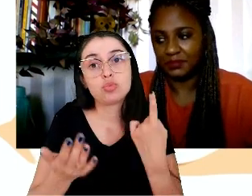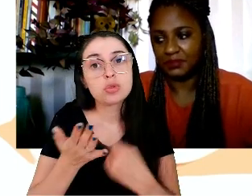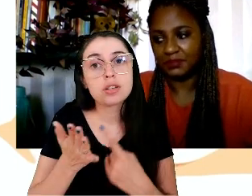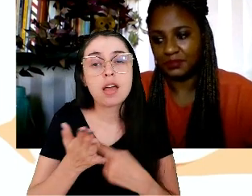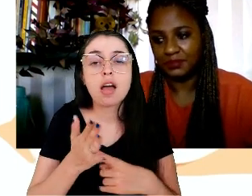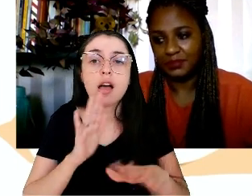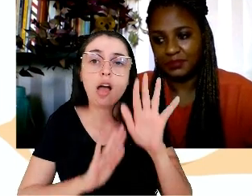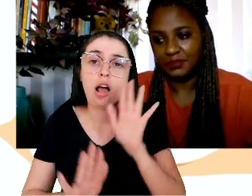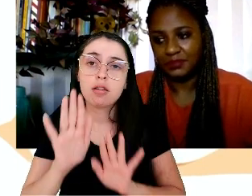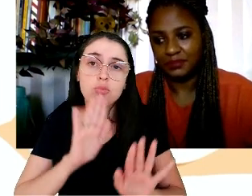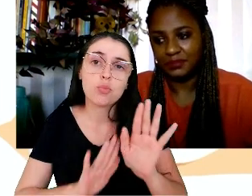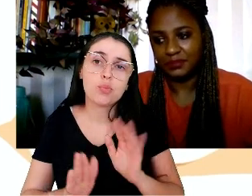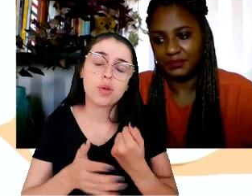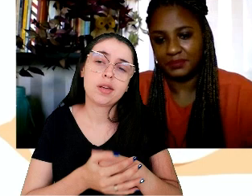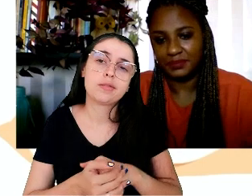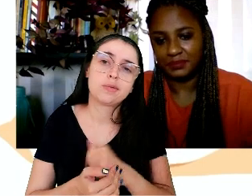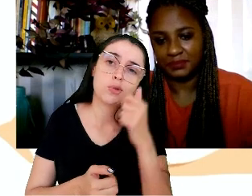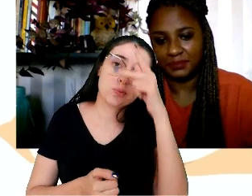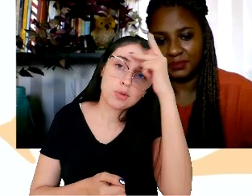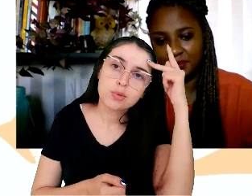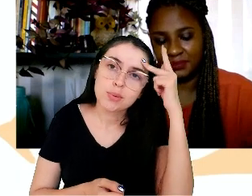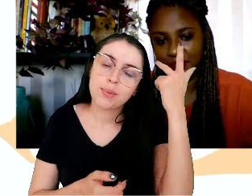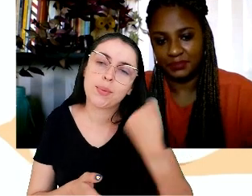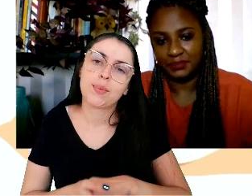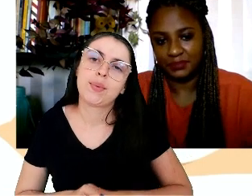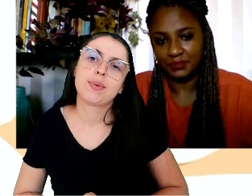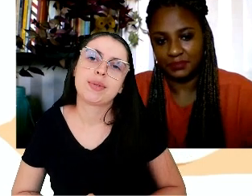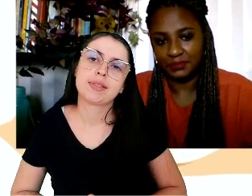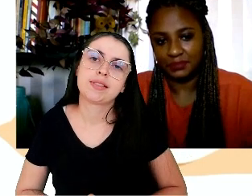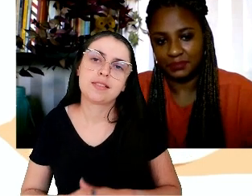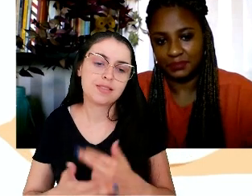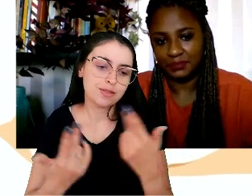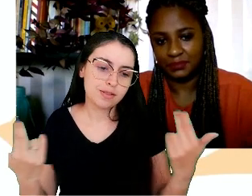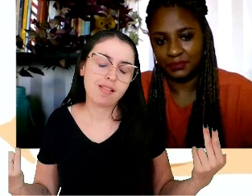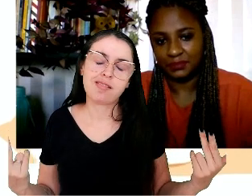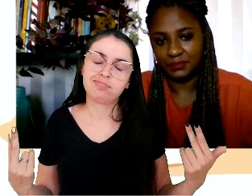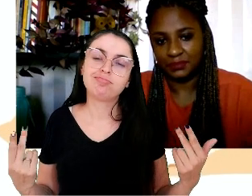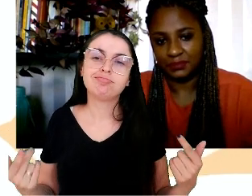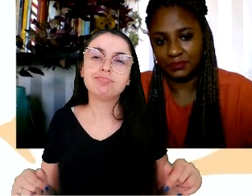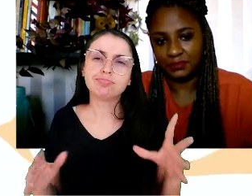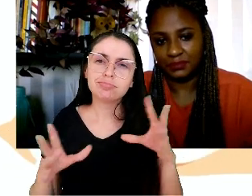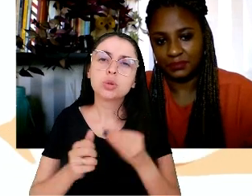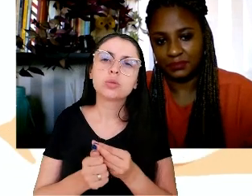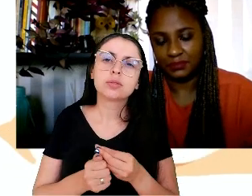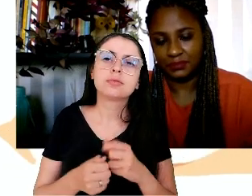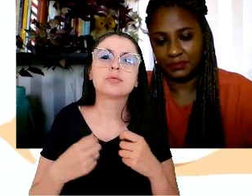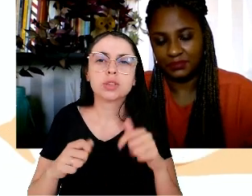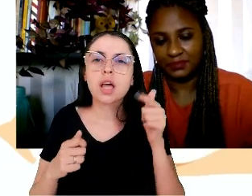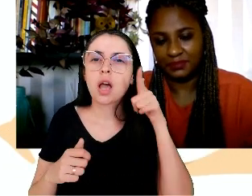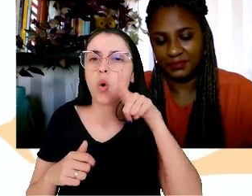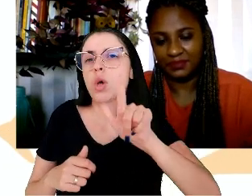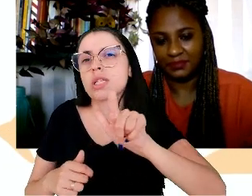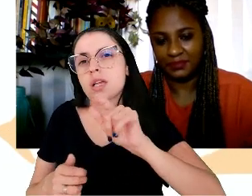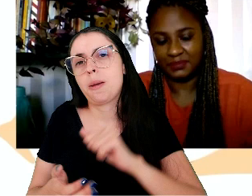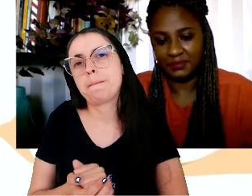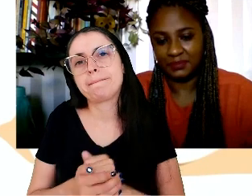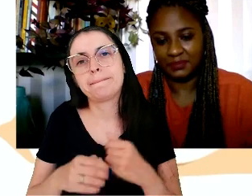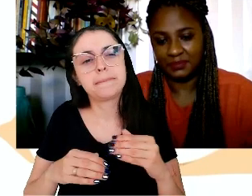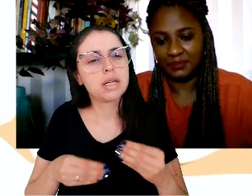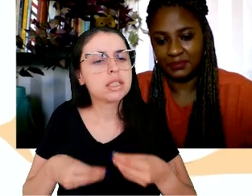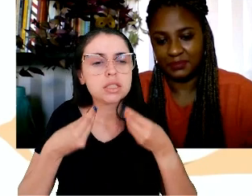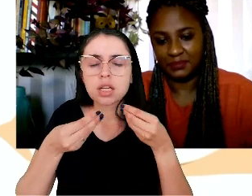coisas e com as pessoas. Eu acho que tem muito disso, e vocês conseguiram passar toda